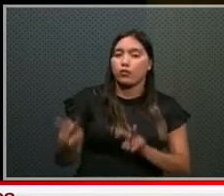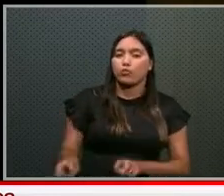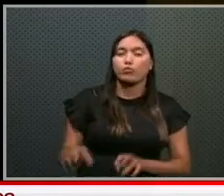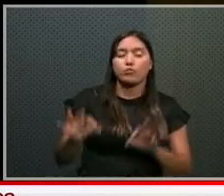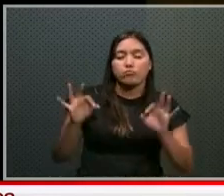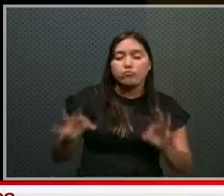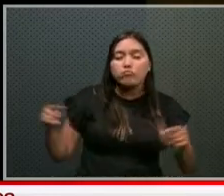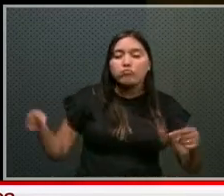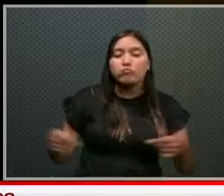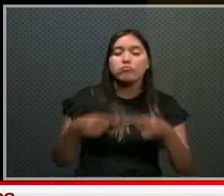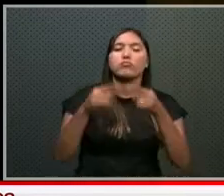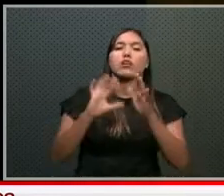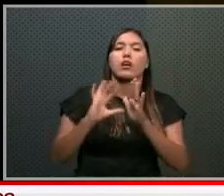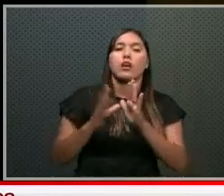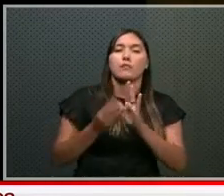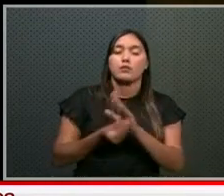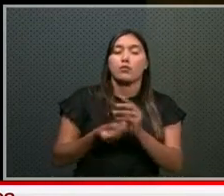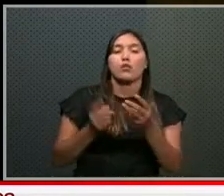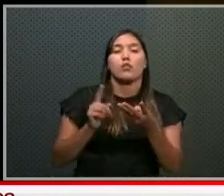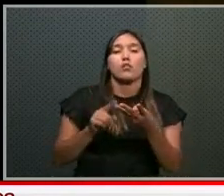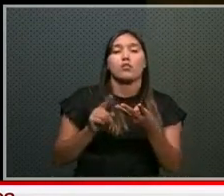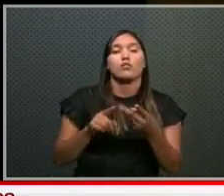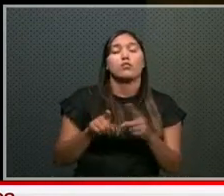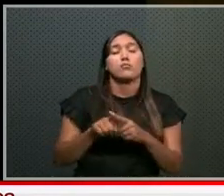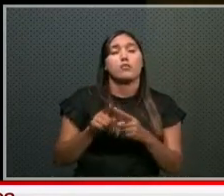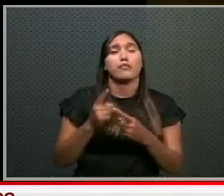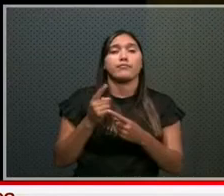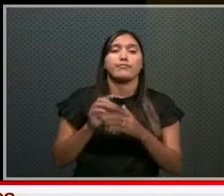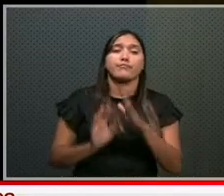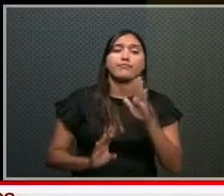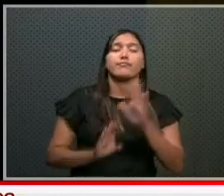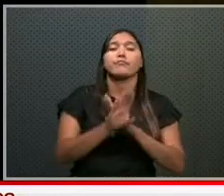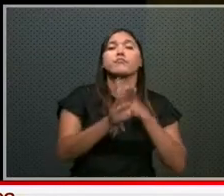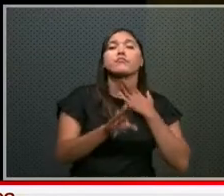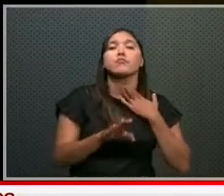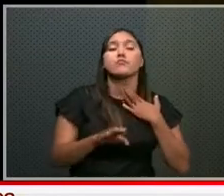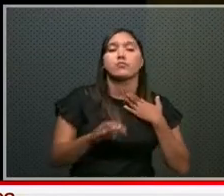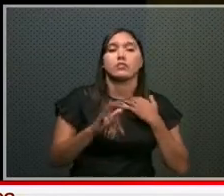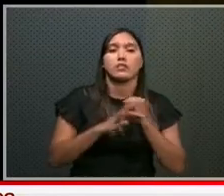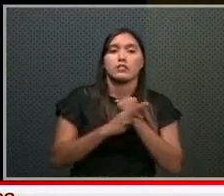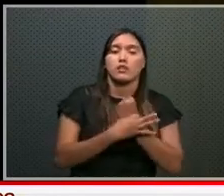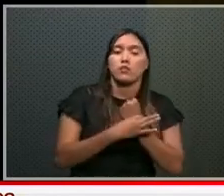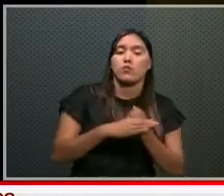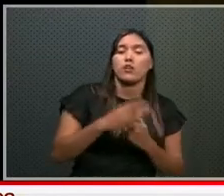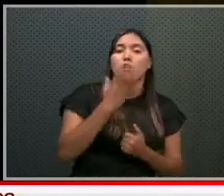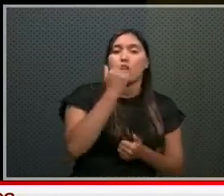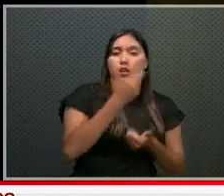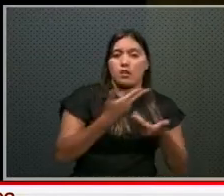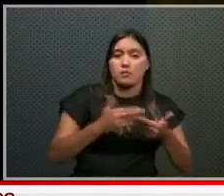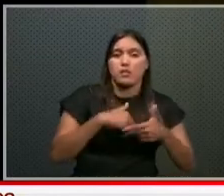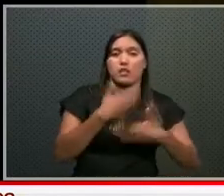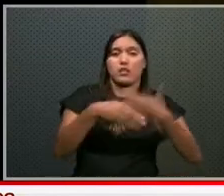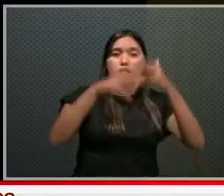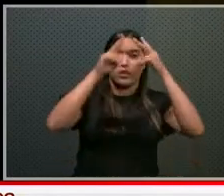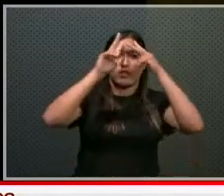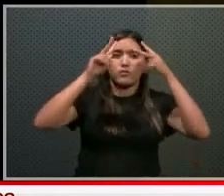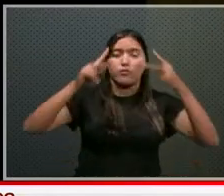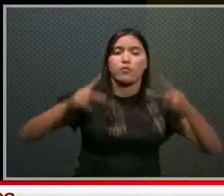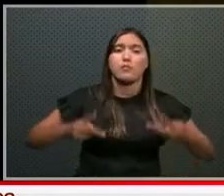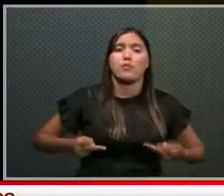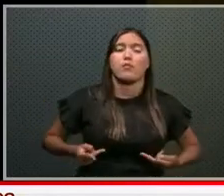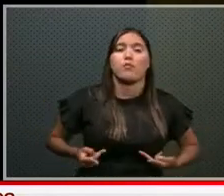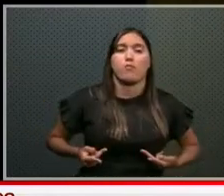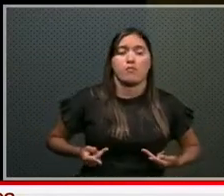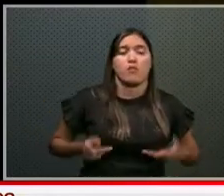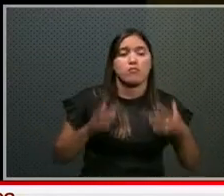amazônico e lógico elevar os indicadores de segurança alimentar e desenvolvimento humano para uma população